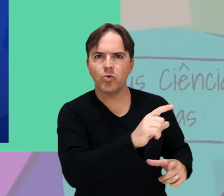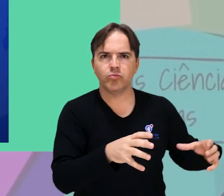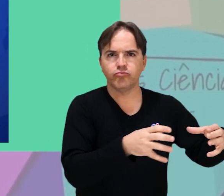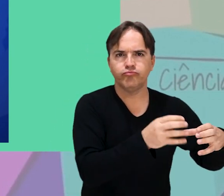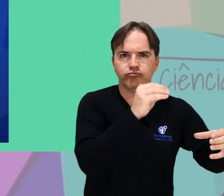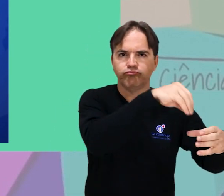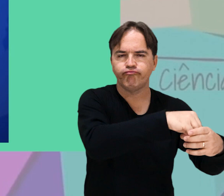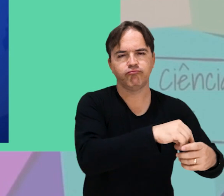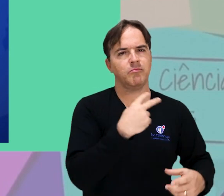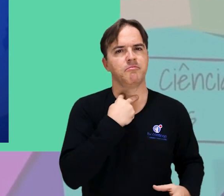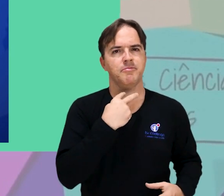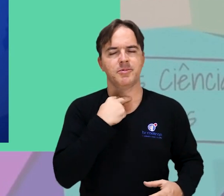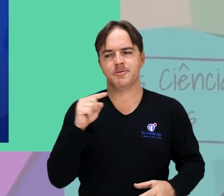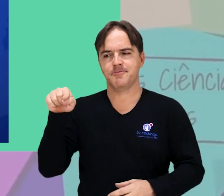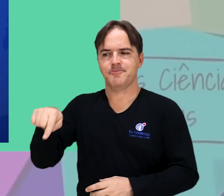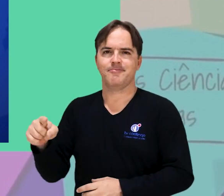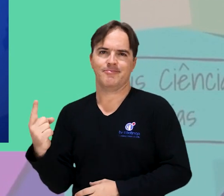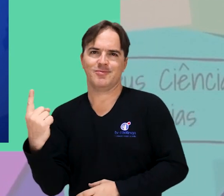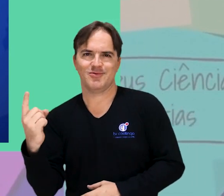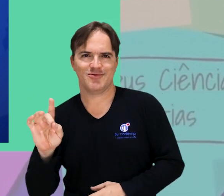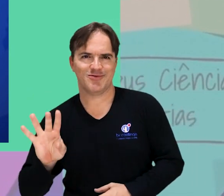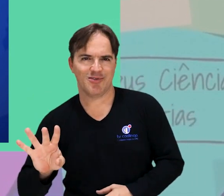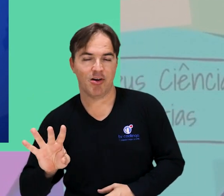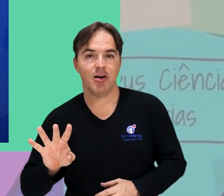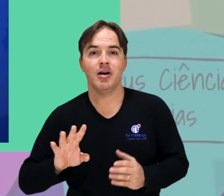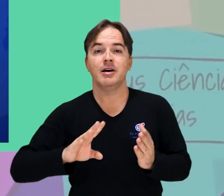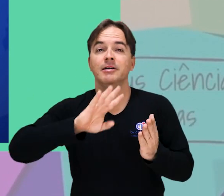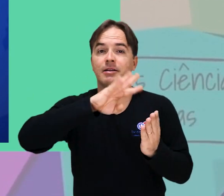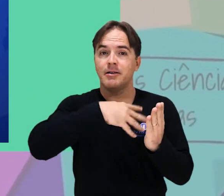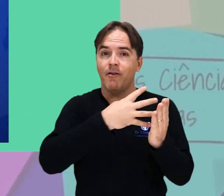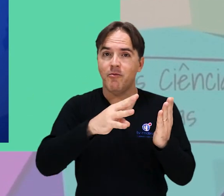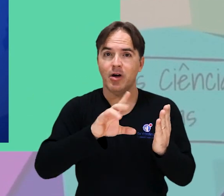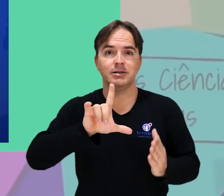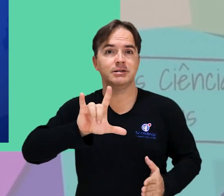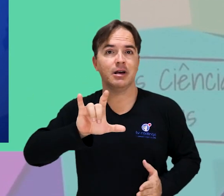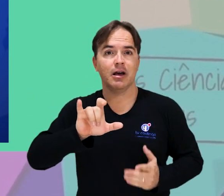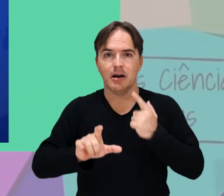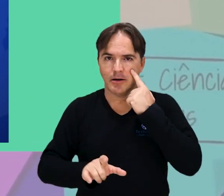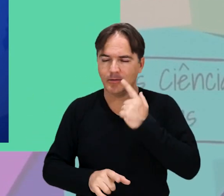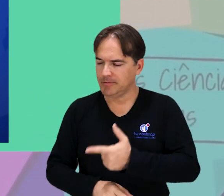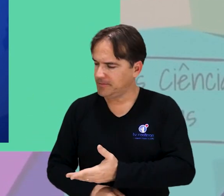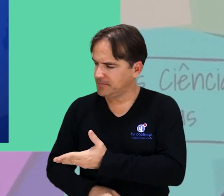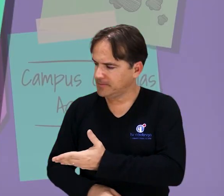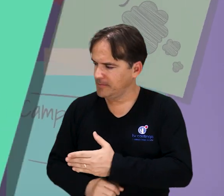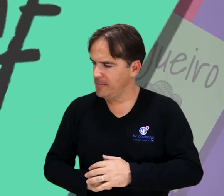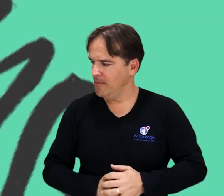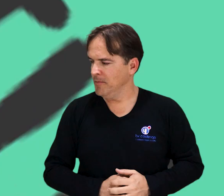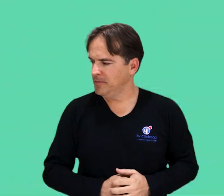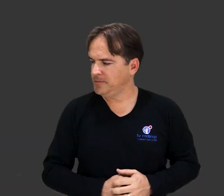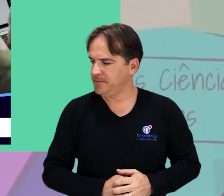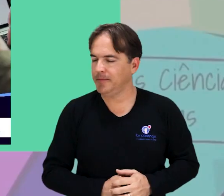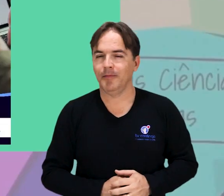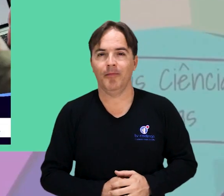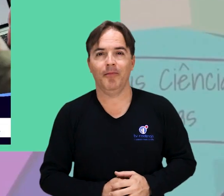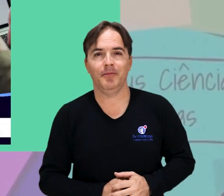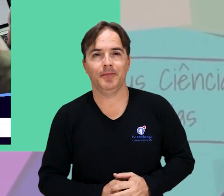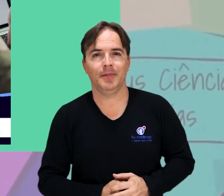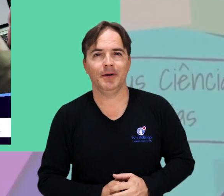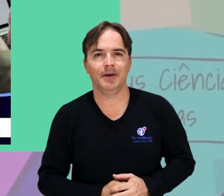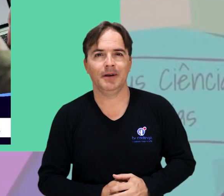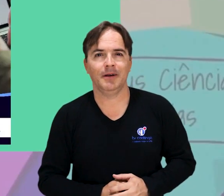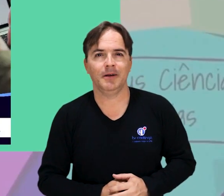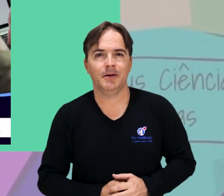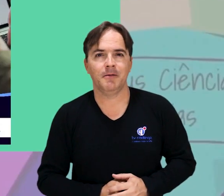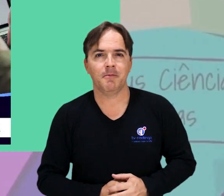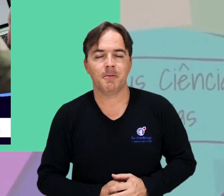encontram um edital e o formulário de inscrição no Instagram @lab.univasf o